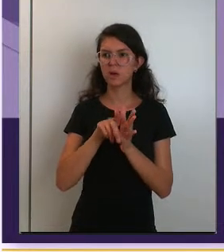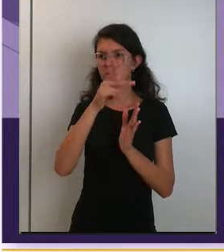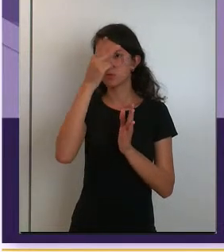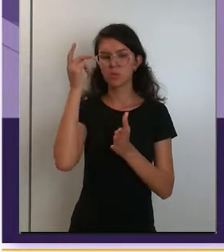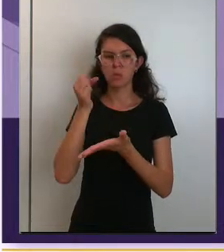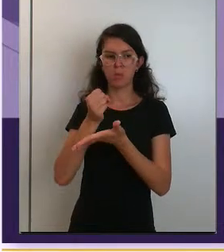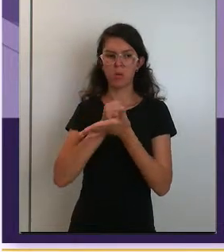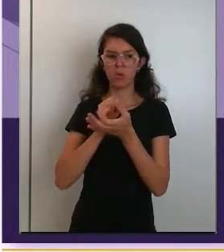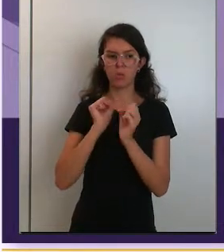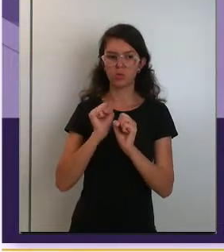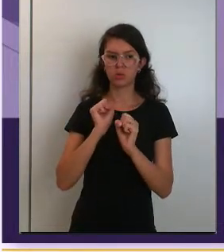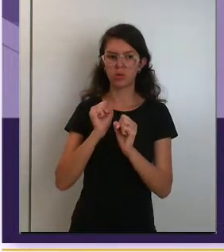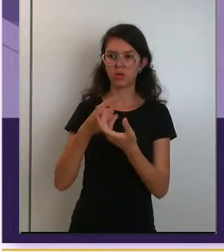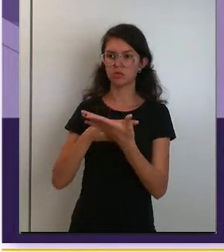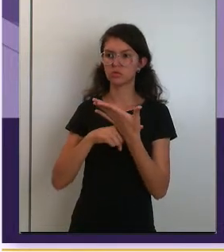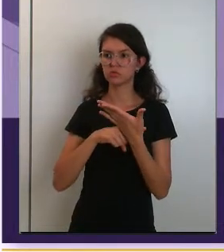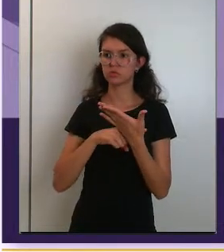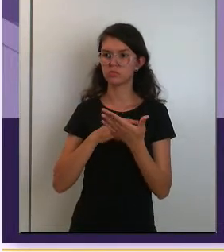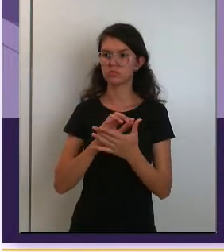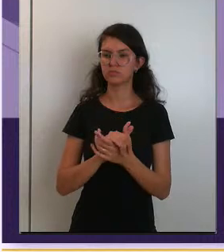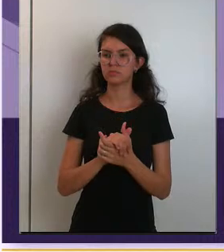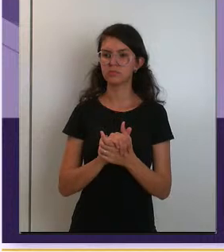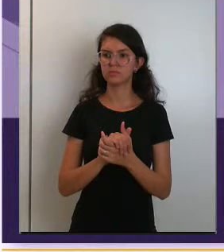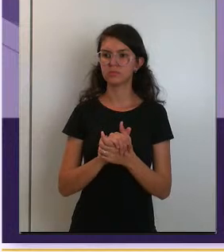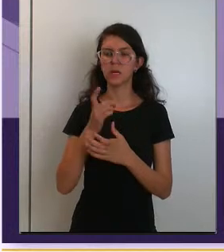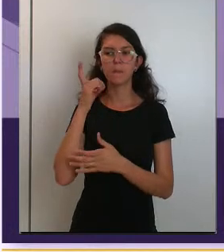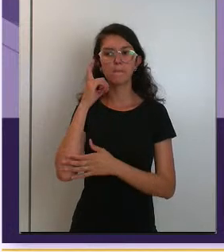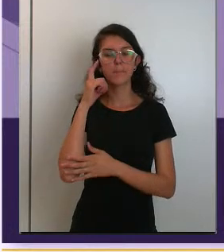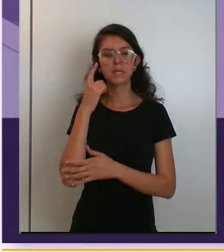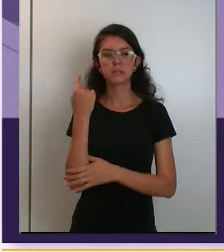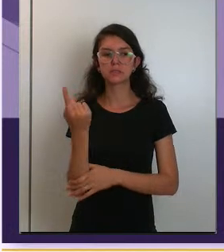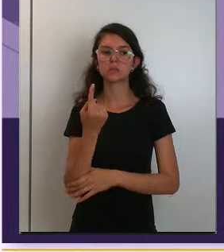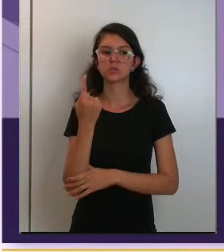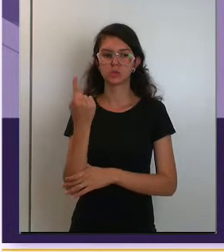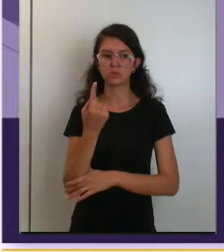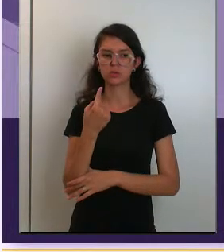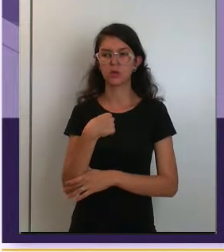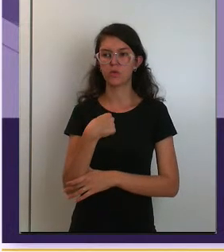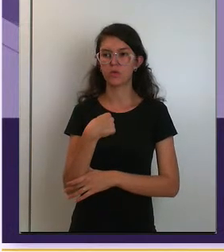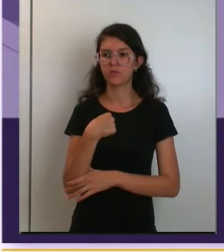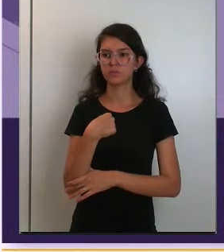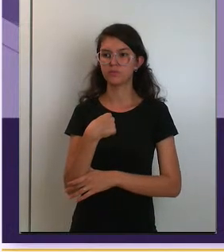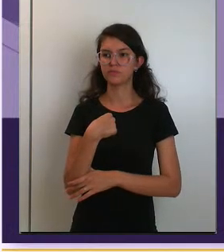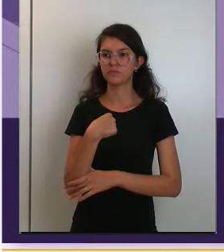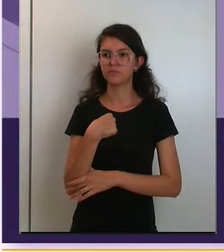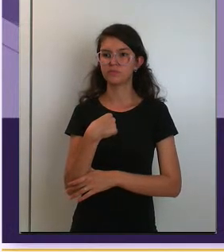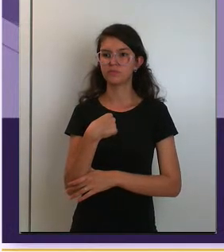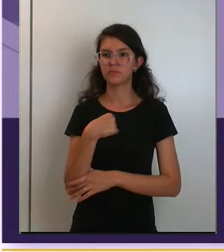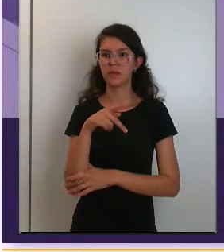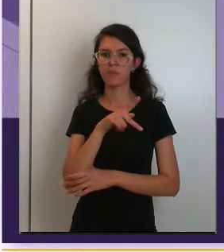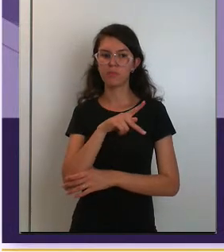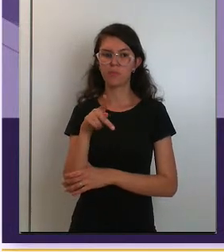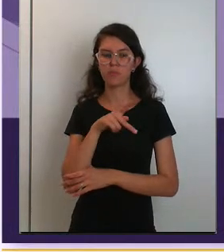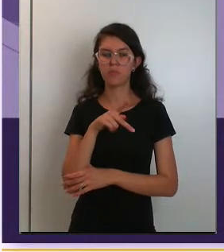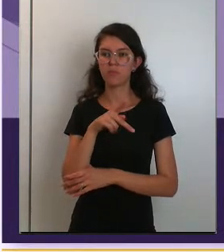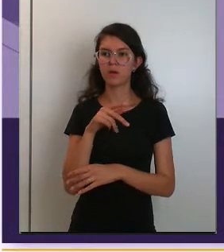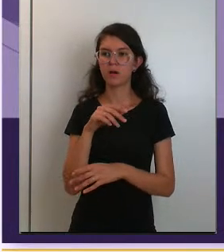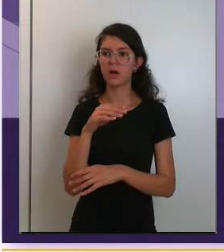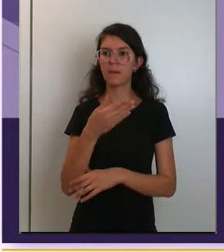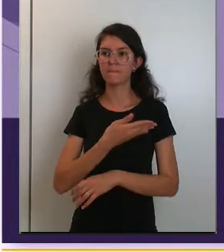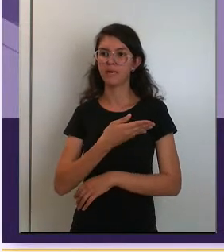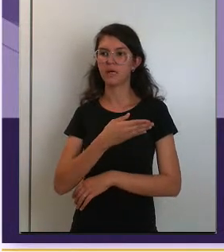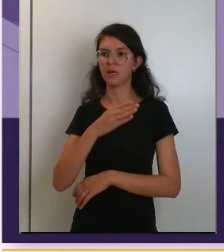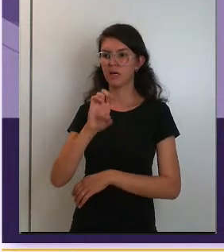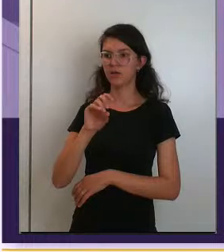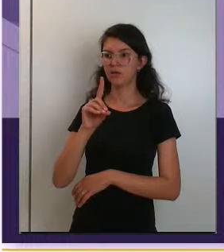fala, professor, pensando aqui sozinho, mas vou falar em público, estou vendo que a colega Edilene está presente também, né, como foi